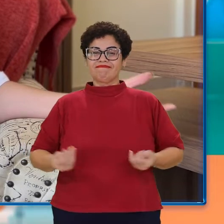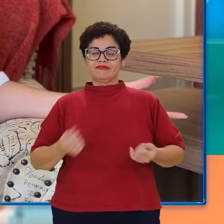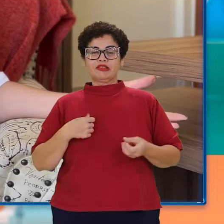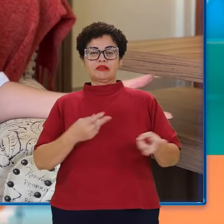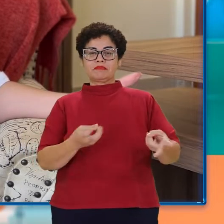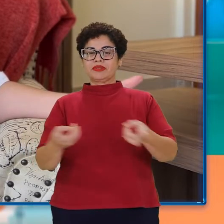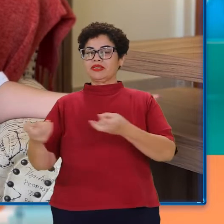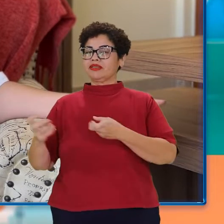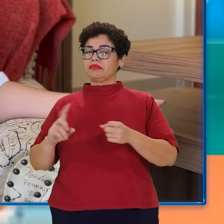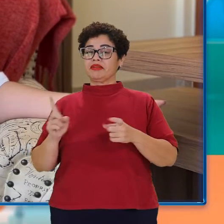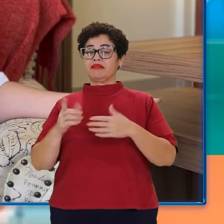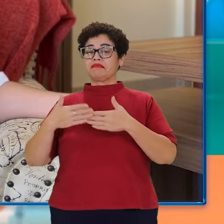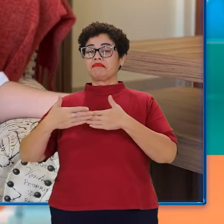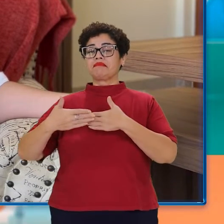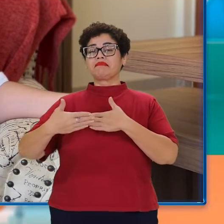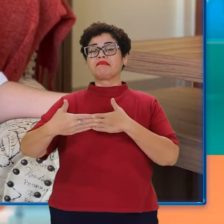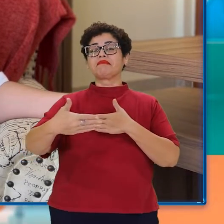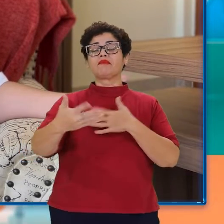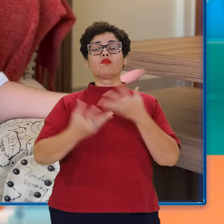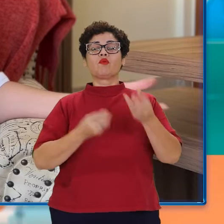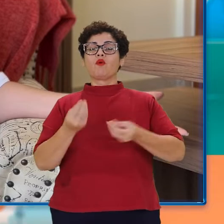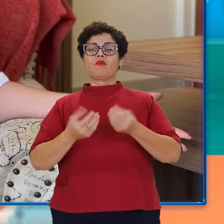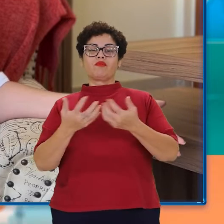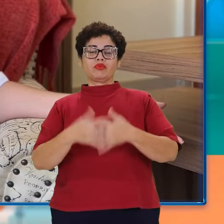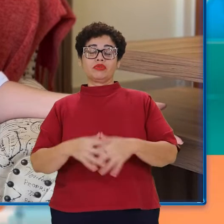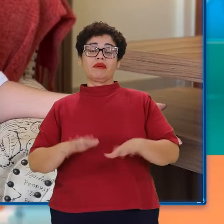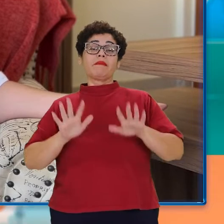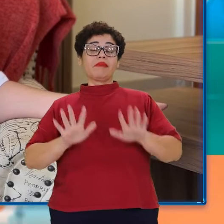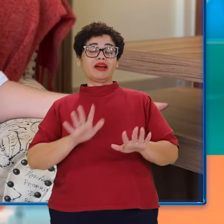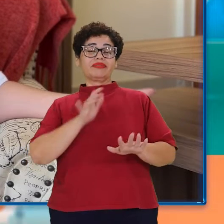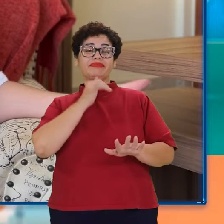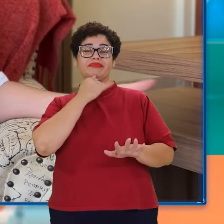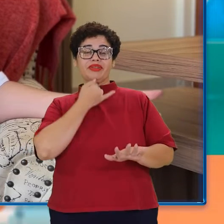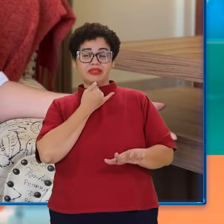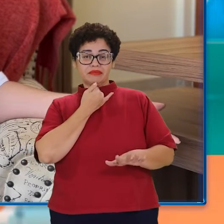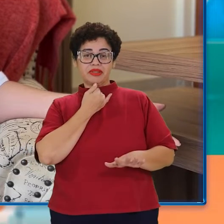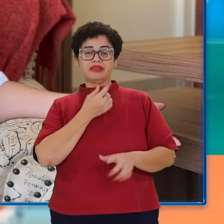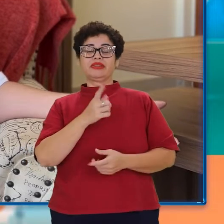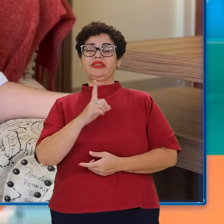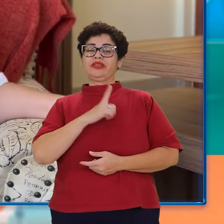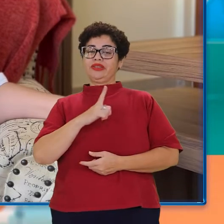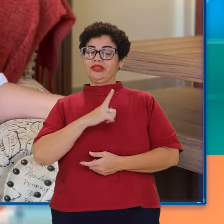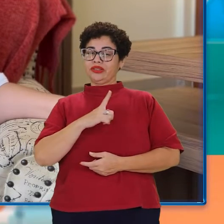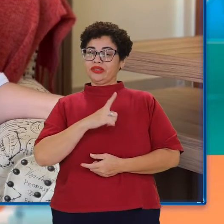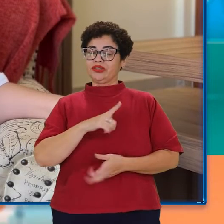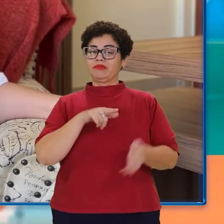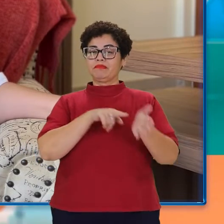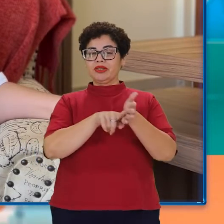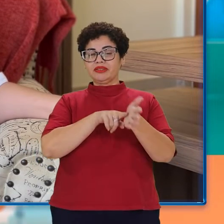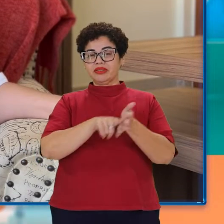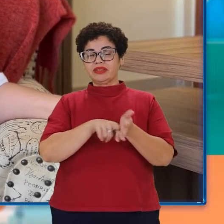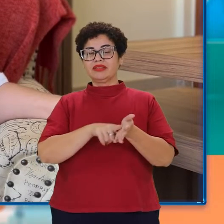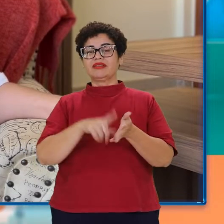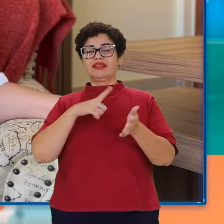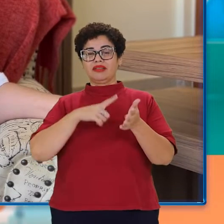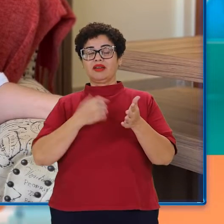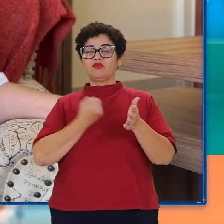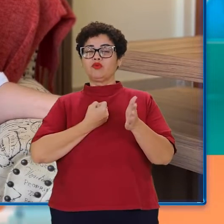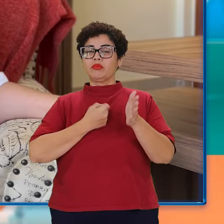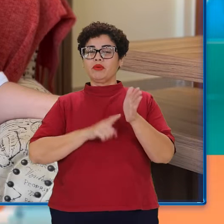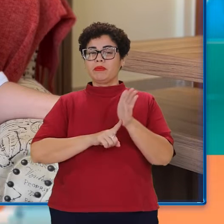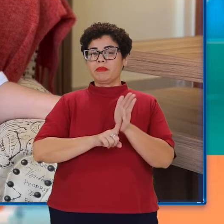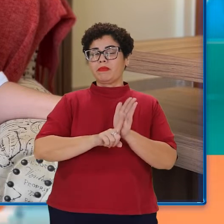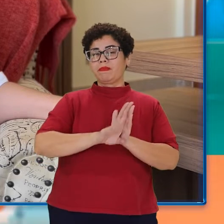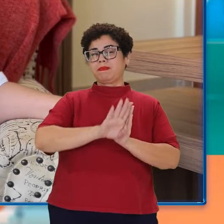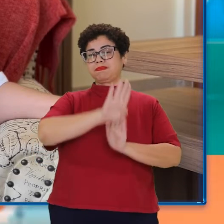não tem muito a noção, né, de a longo prazo como que isso vai ser, mas infelizmente existem pesquisas,